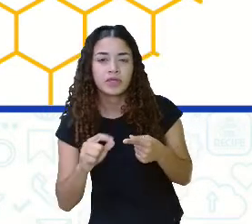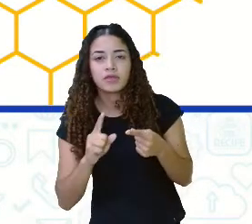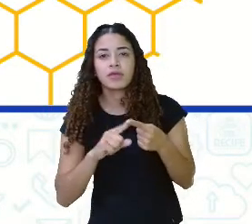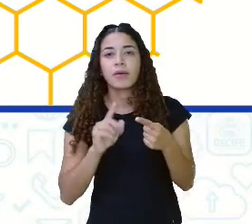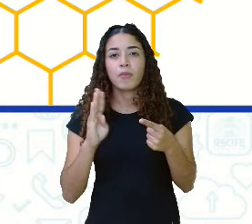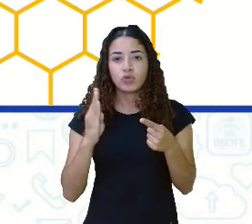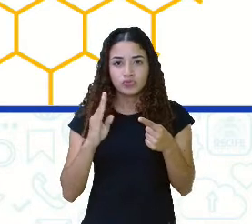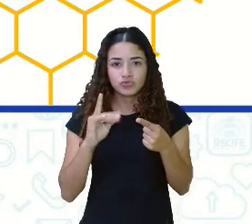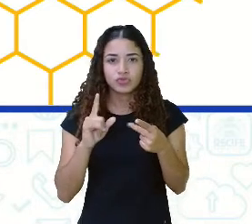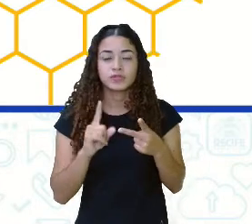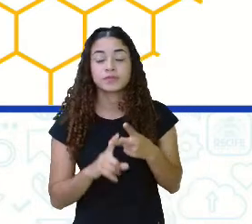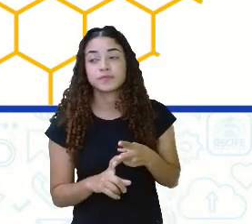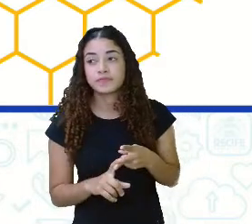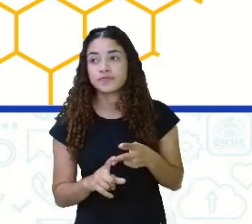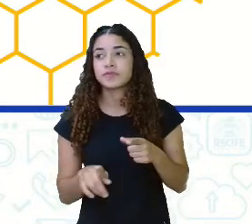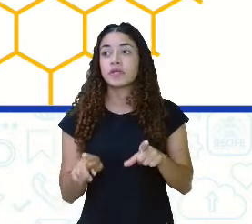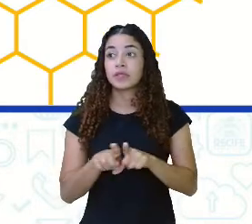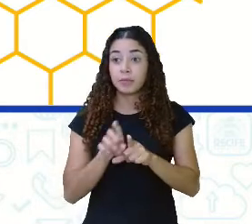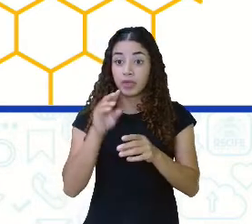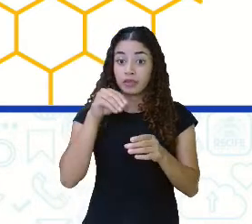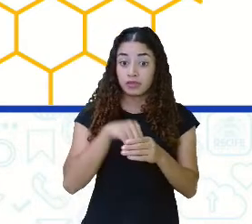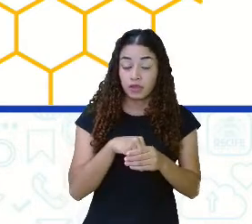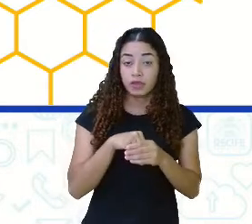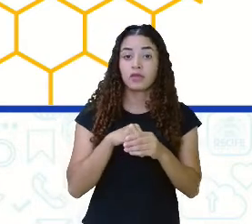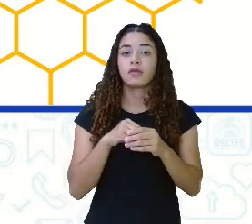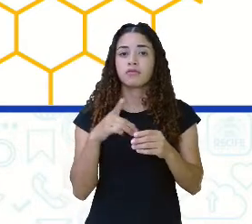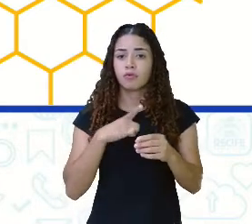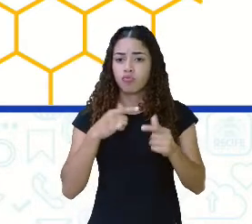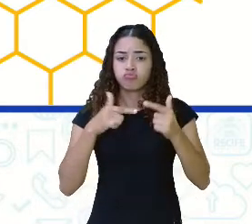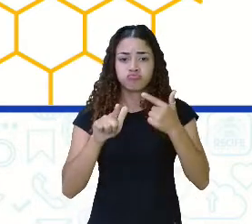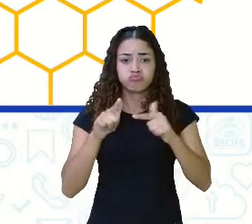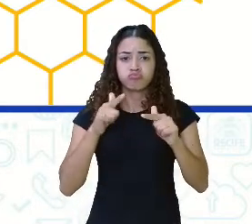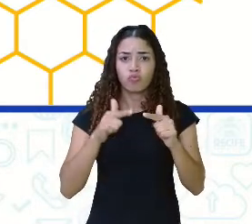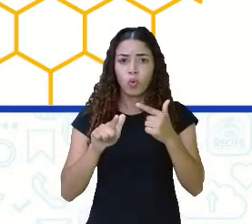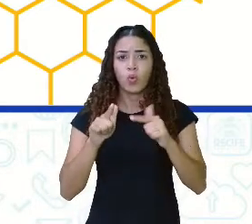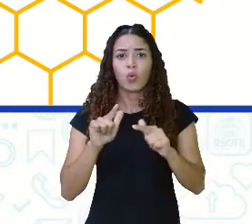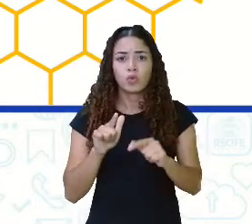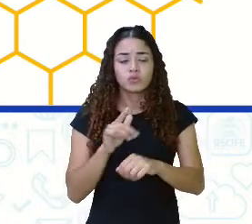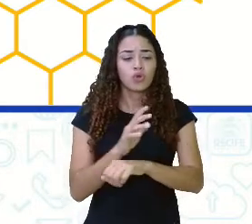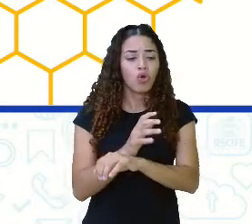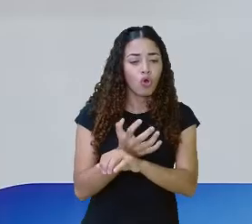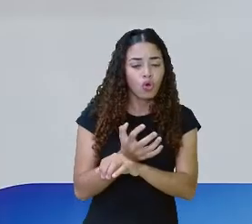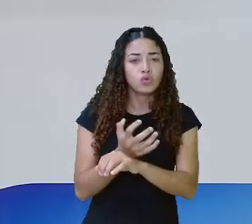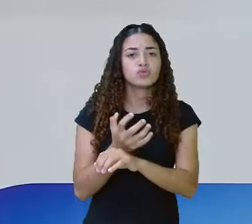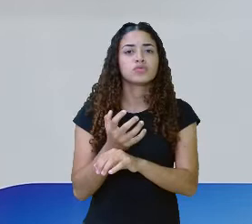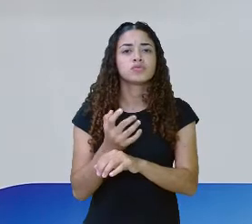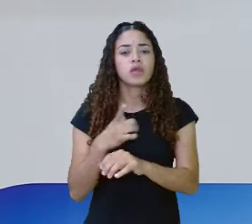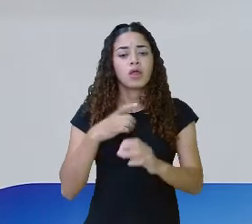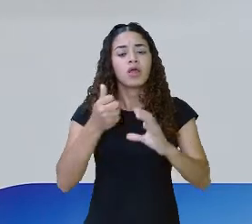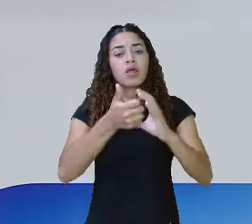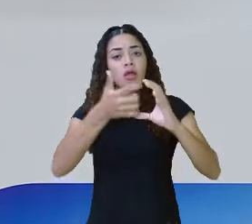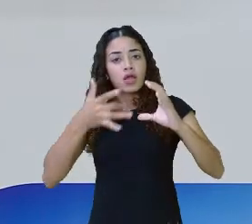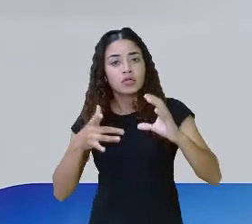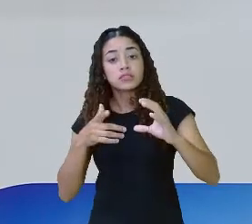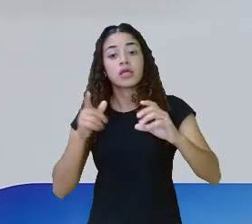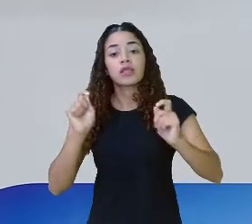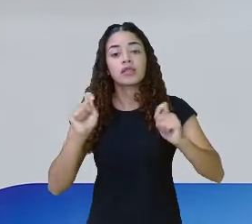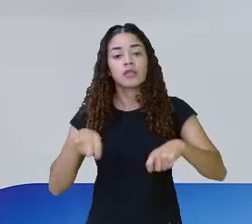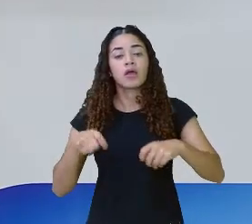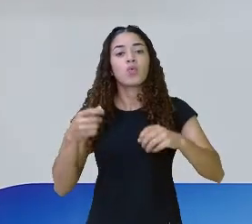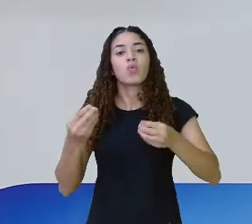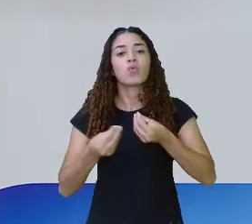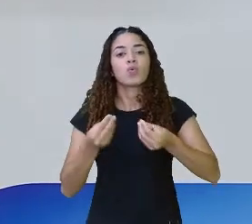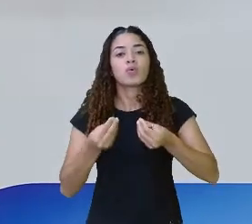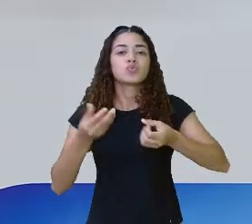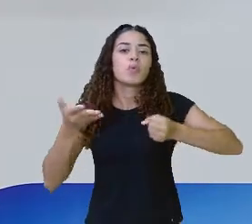certo? Também dentro da biologia molecular, através dos fósseis. Então, todas essas características nos dão base